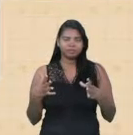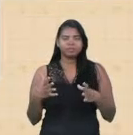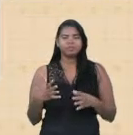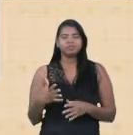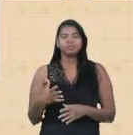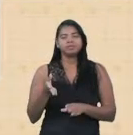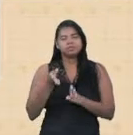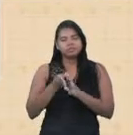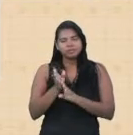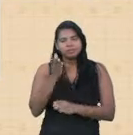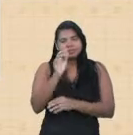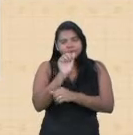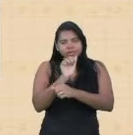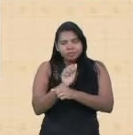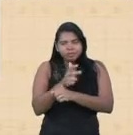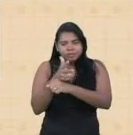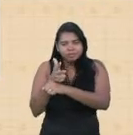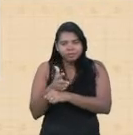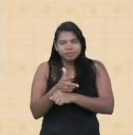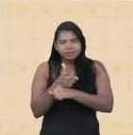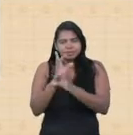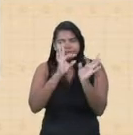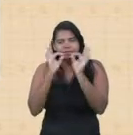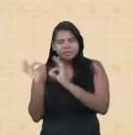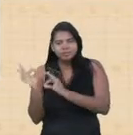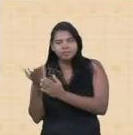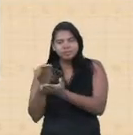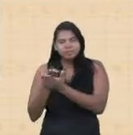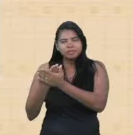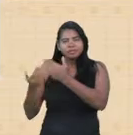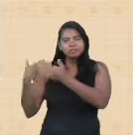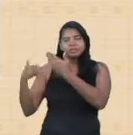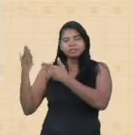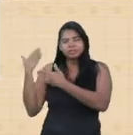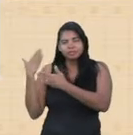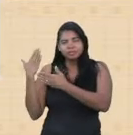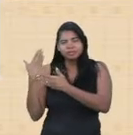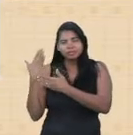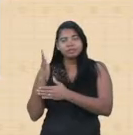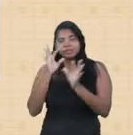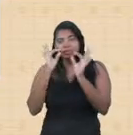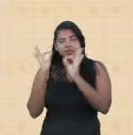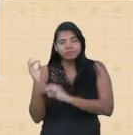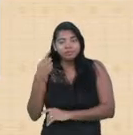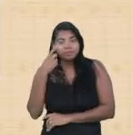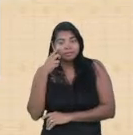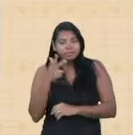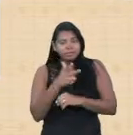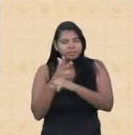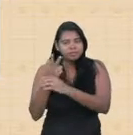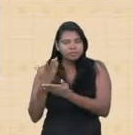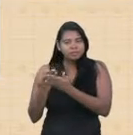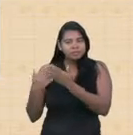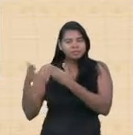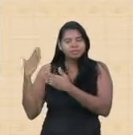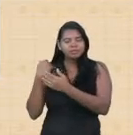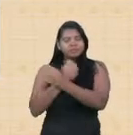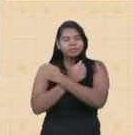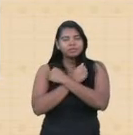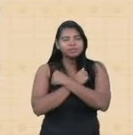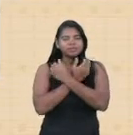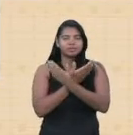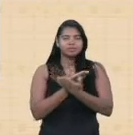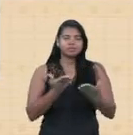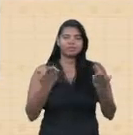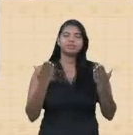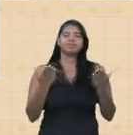te aconselho a pausar esse vídeo e assistir os anteriores. E se você já assistiu, seja muito bem-vindo, um grande abraço para você.